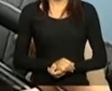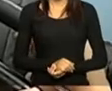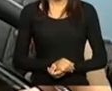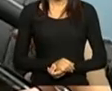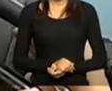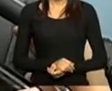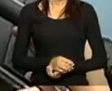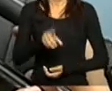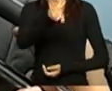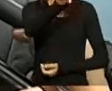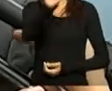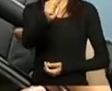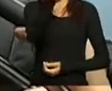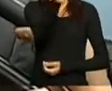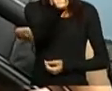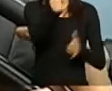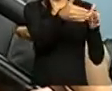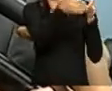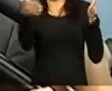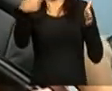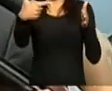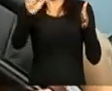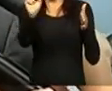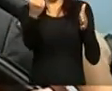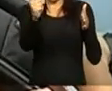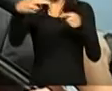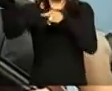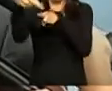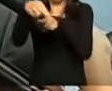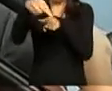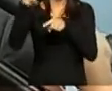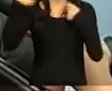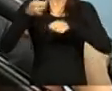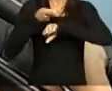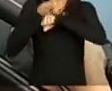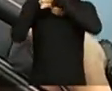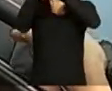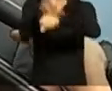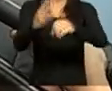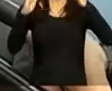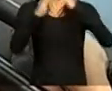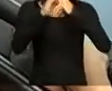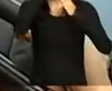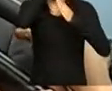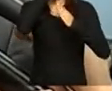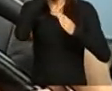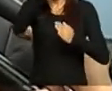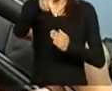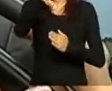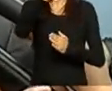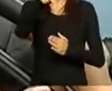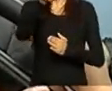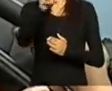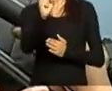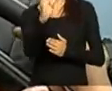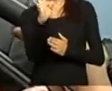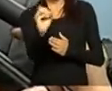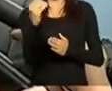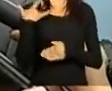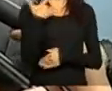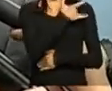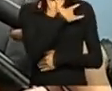é de oito a 28 de Novembro procurar o posto de saúde mais próximo e fazer a